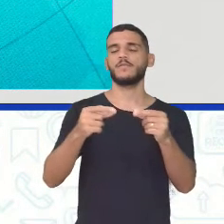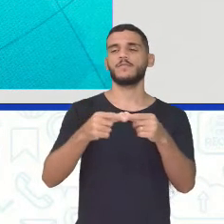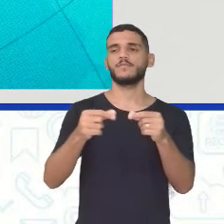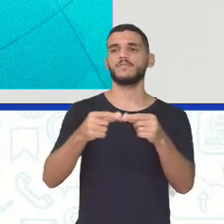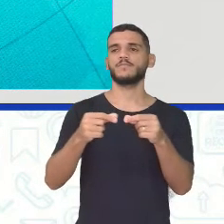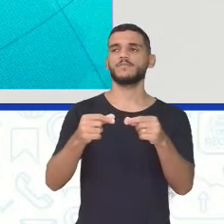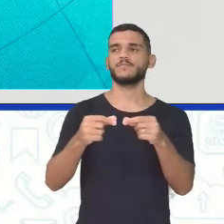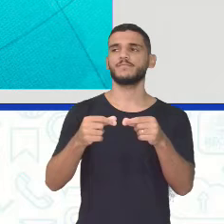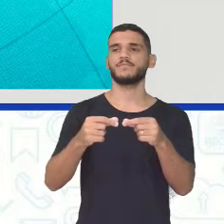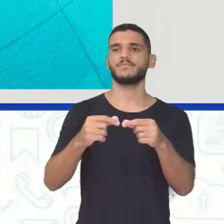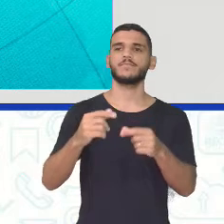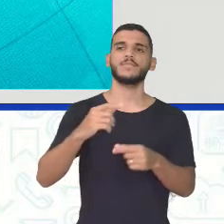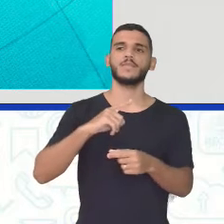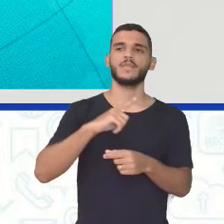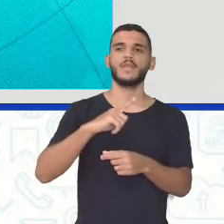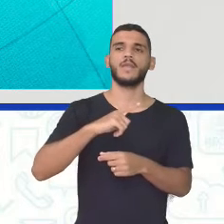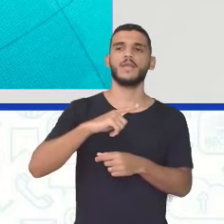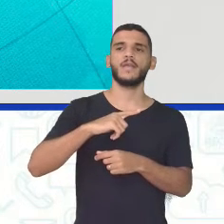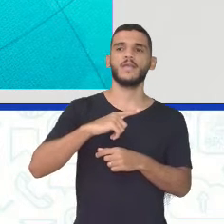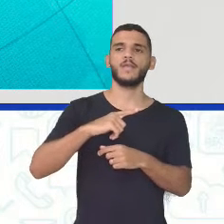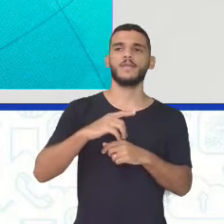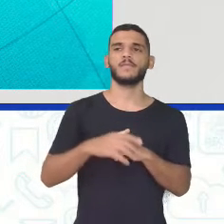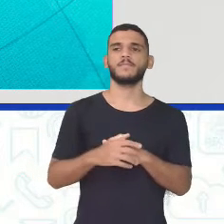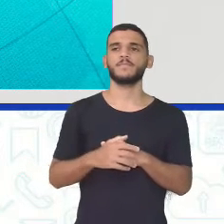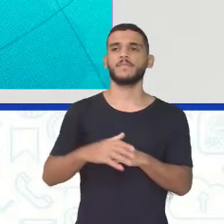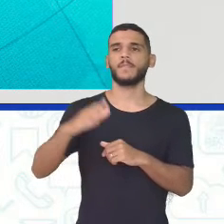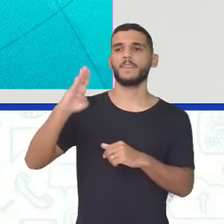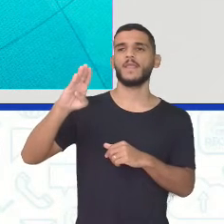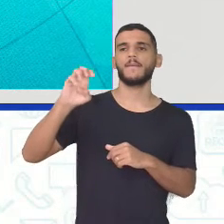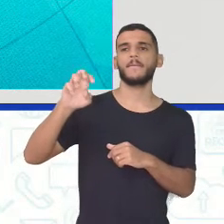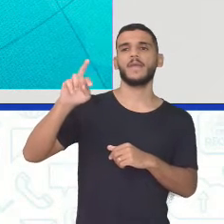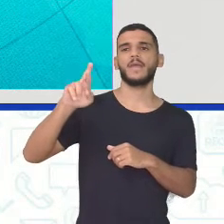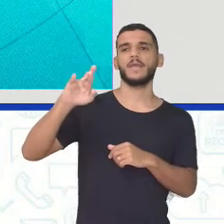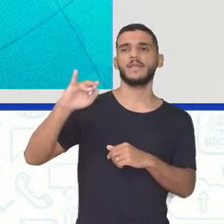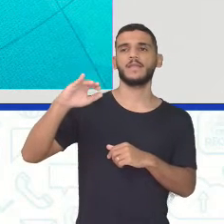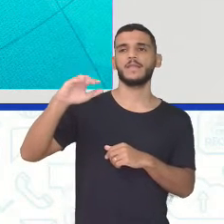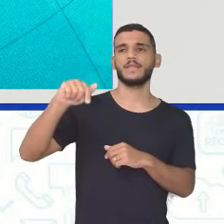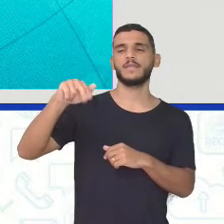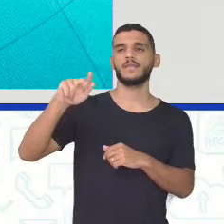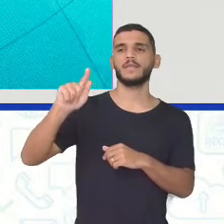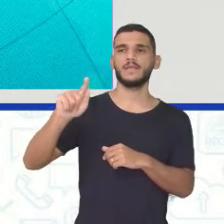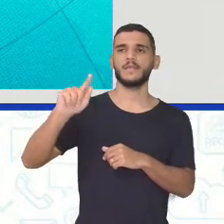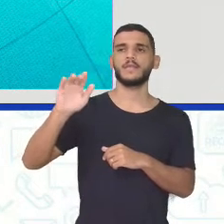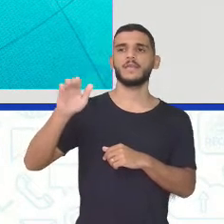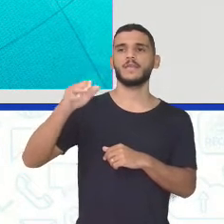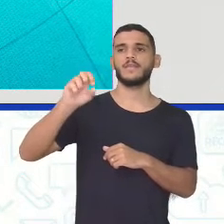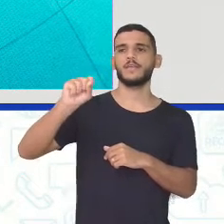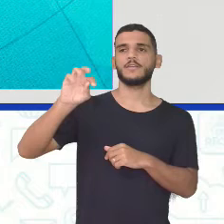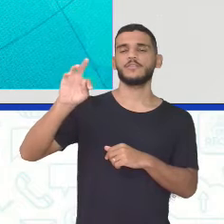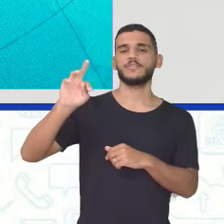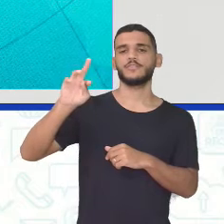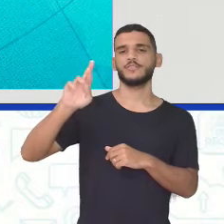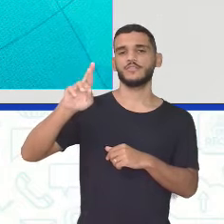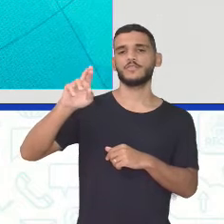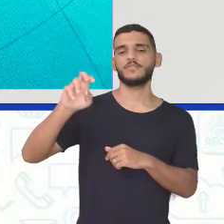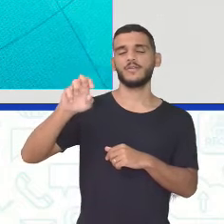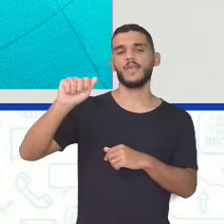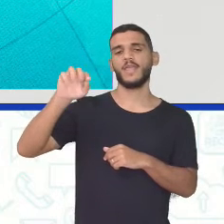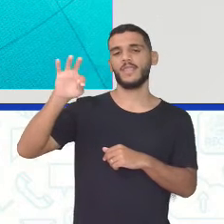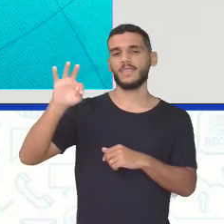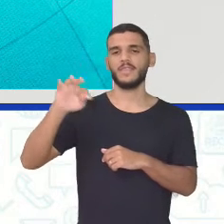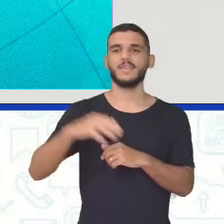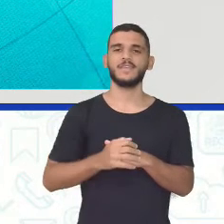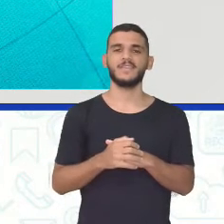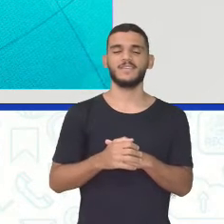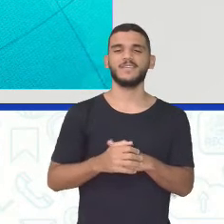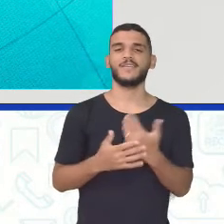Mas ali, ó, Bering Strait, ou seja, o Estreito de Bering Shoal. Ó, o inglês tá bom. O